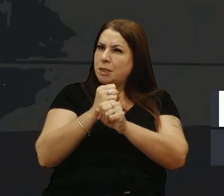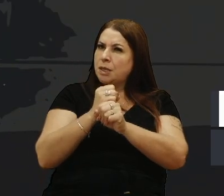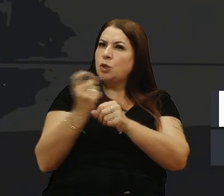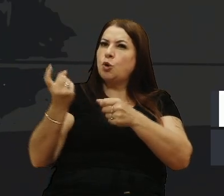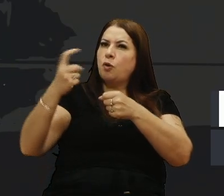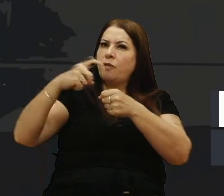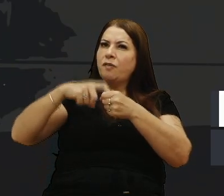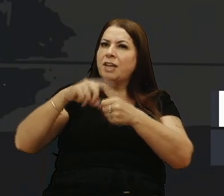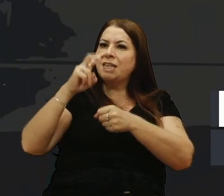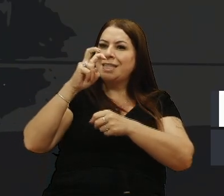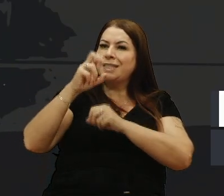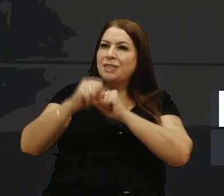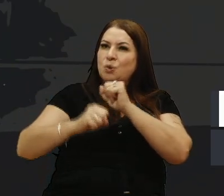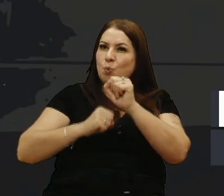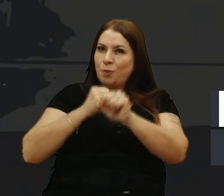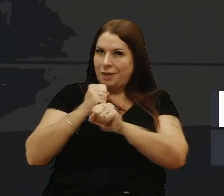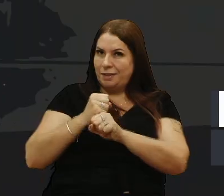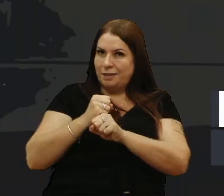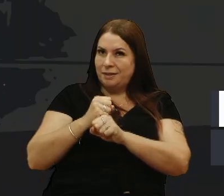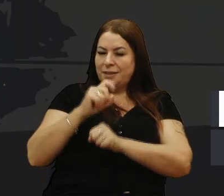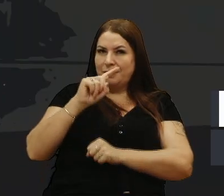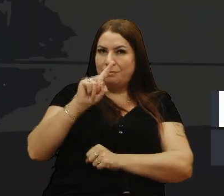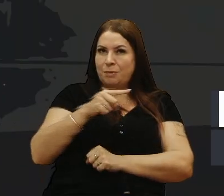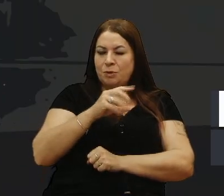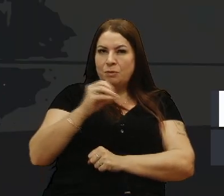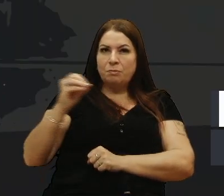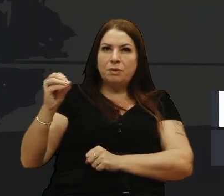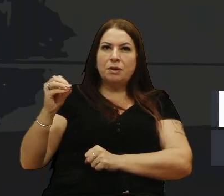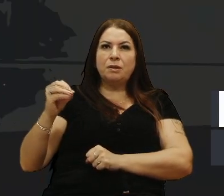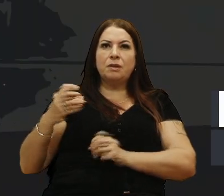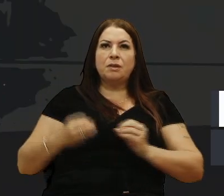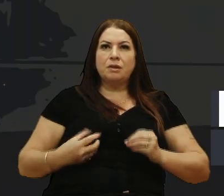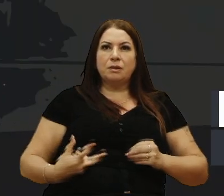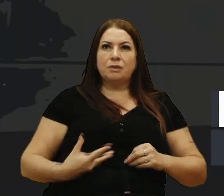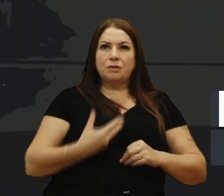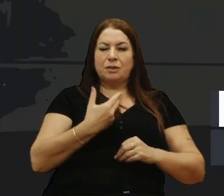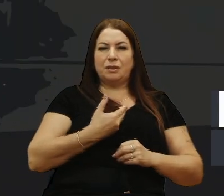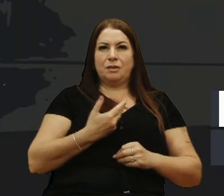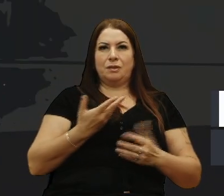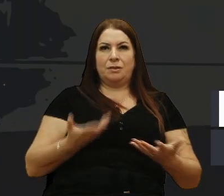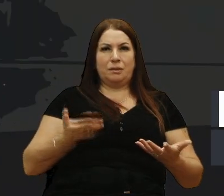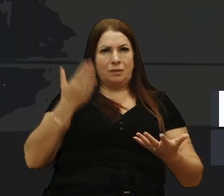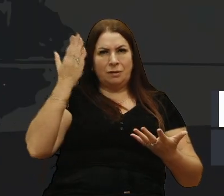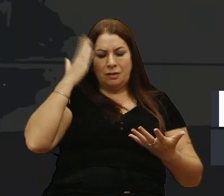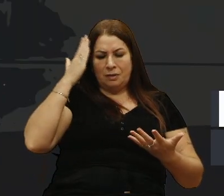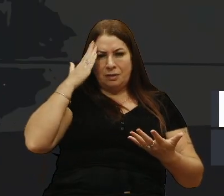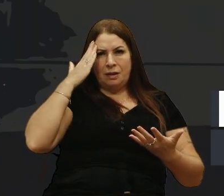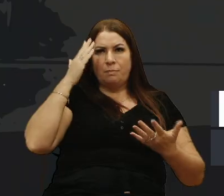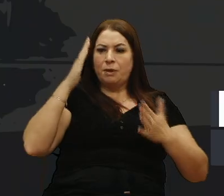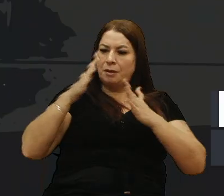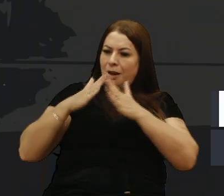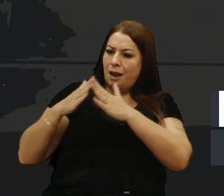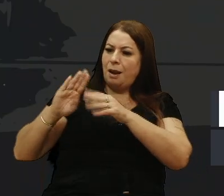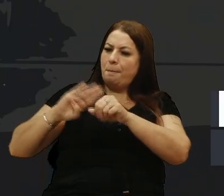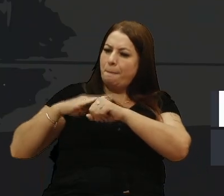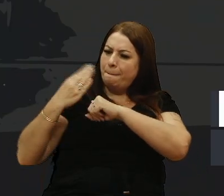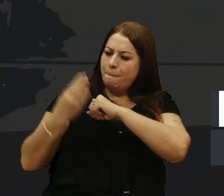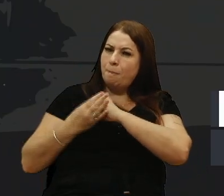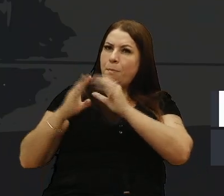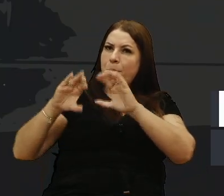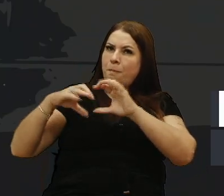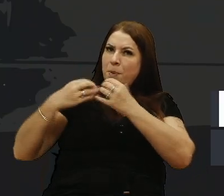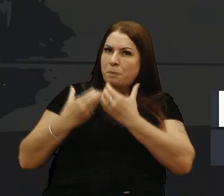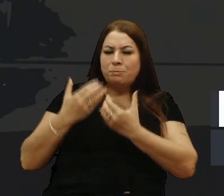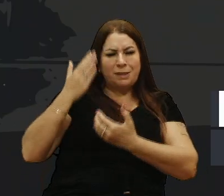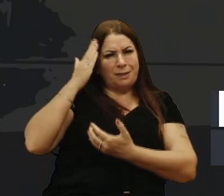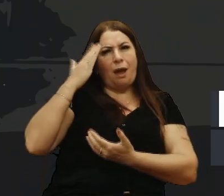convênio de 5 anos, então, 1.100 castrações. A gente sabe, a gente que é morador de bairro, de comunidade, a